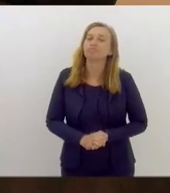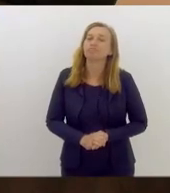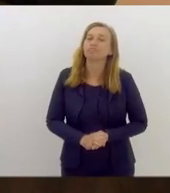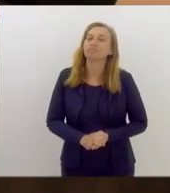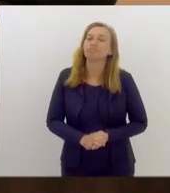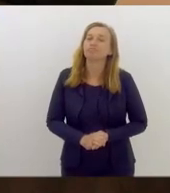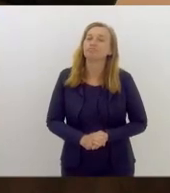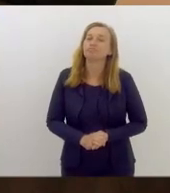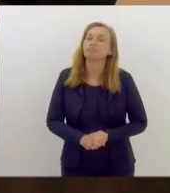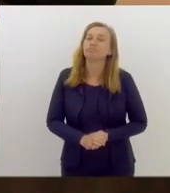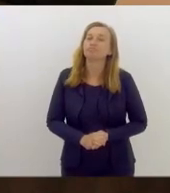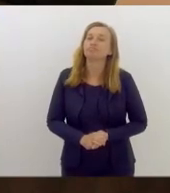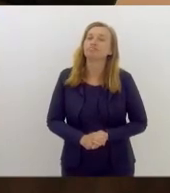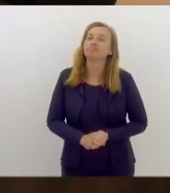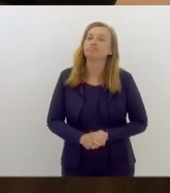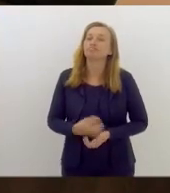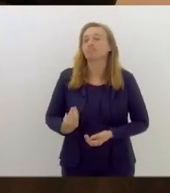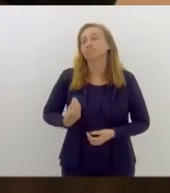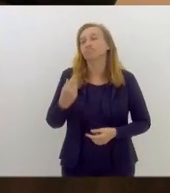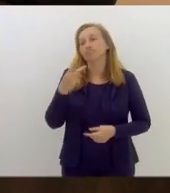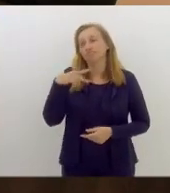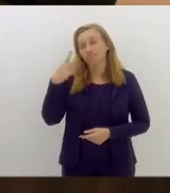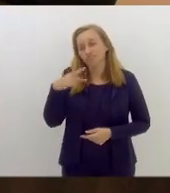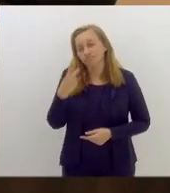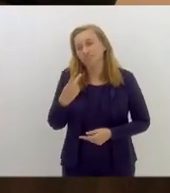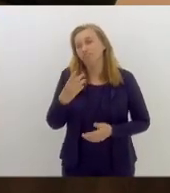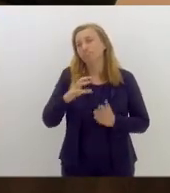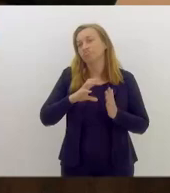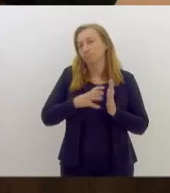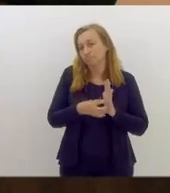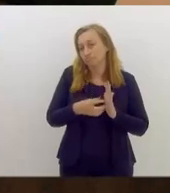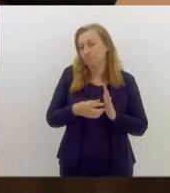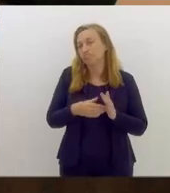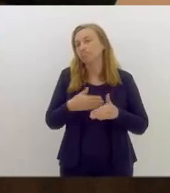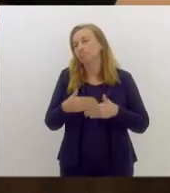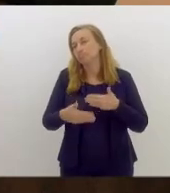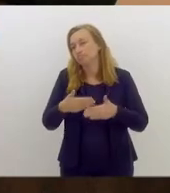a vida política, partidária, os processos